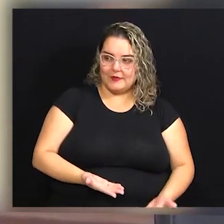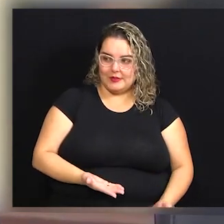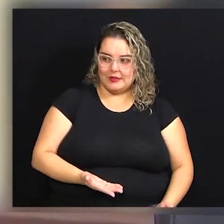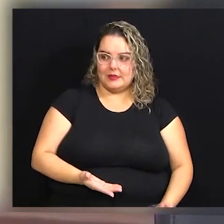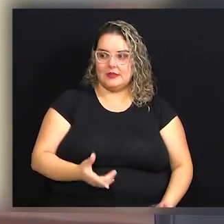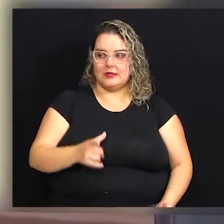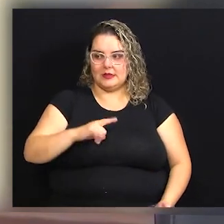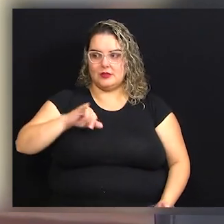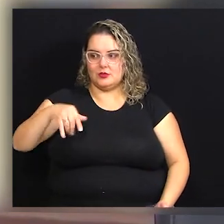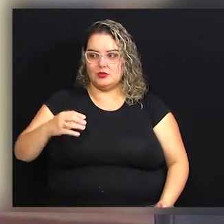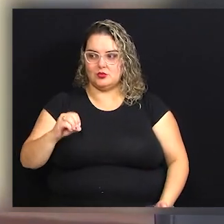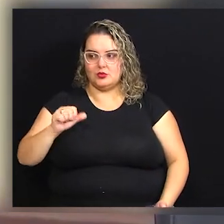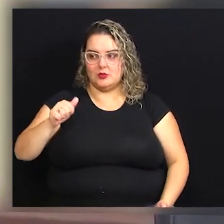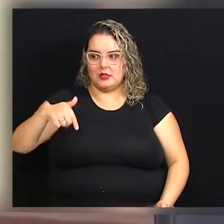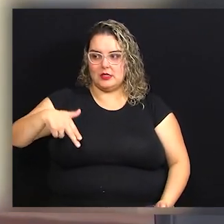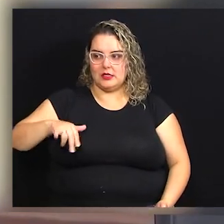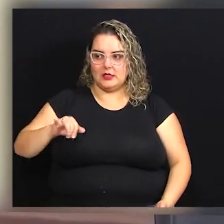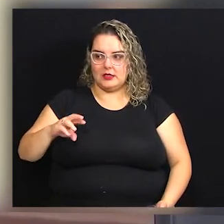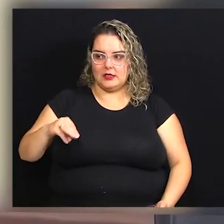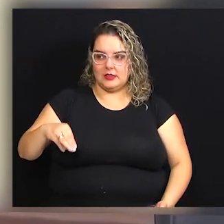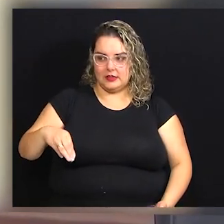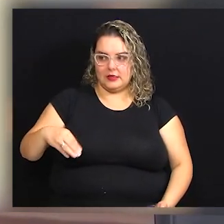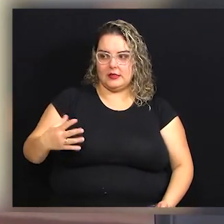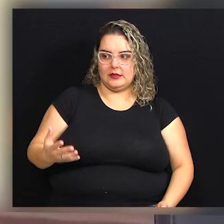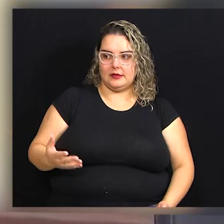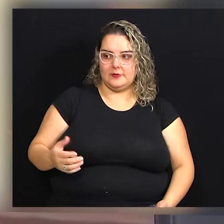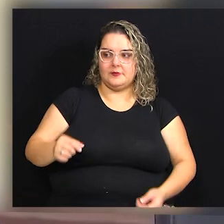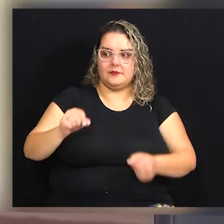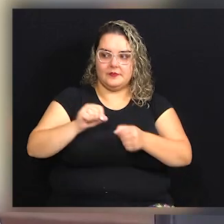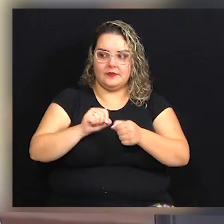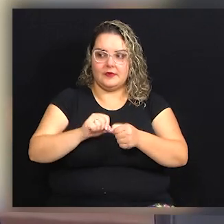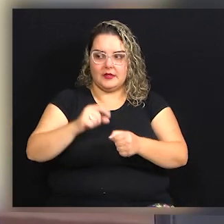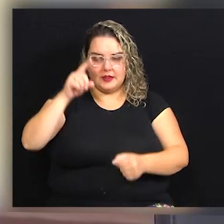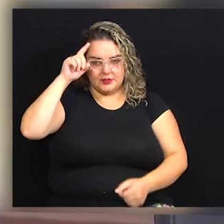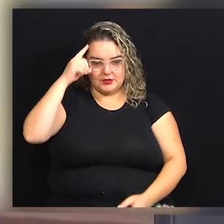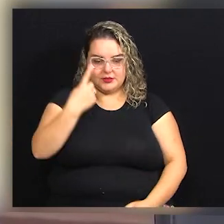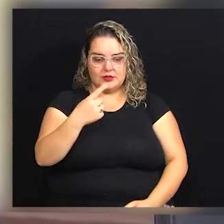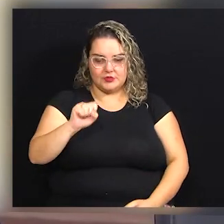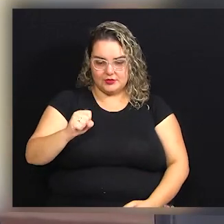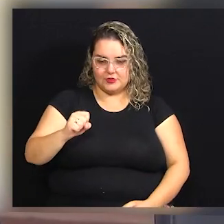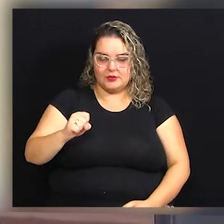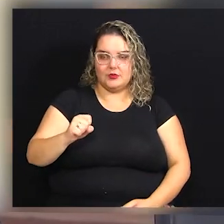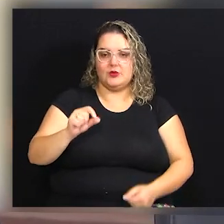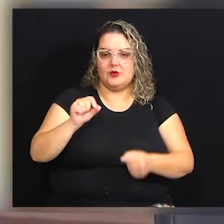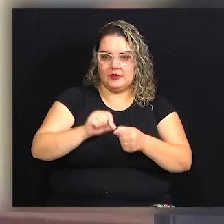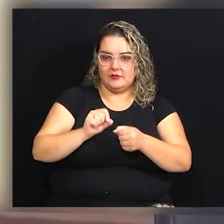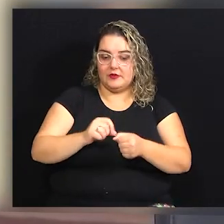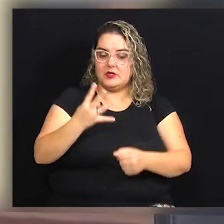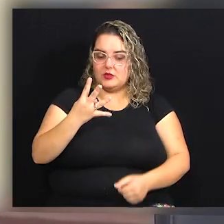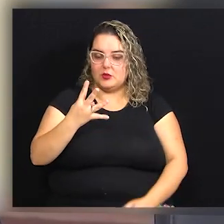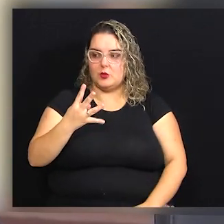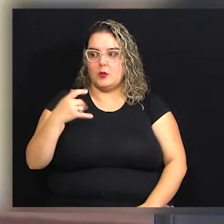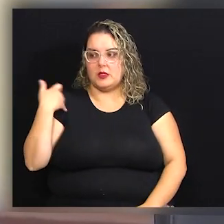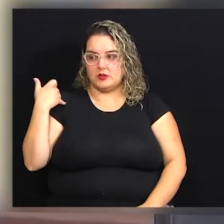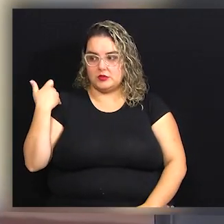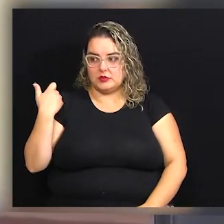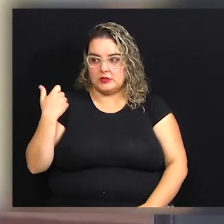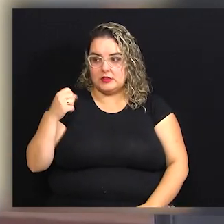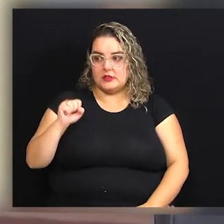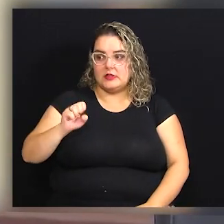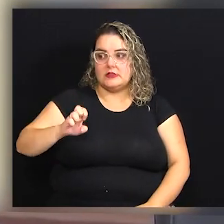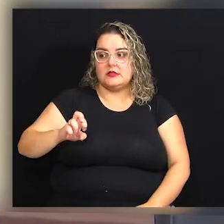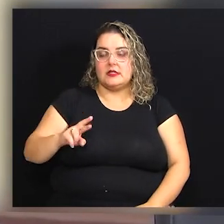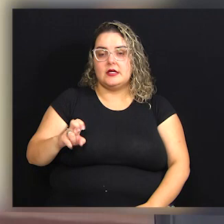Eu tenho o Joaquim, o meu filho mais velho, que acabou de fazer agora, dia 18, 4 anos. E